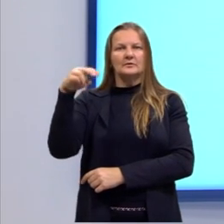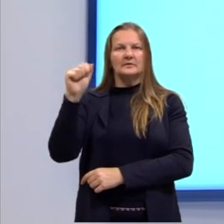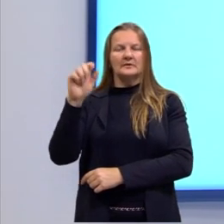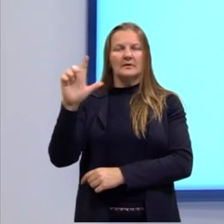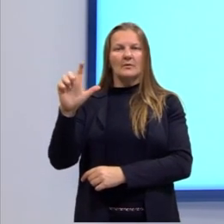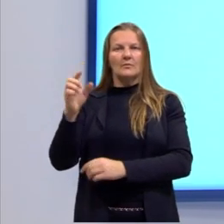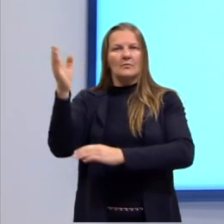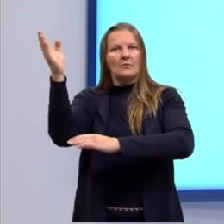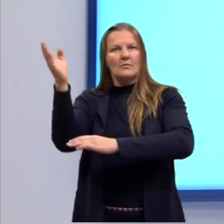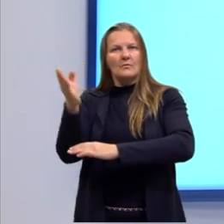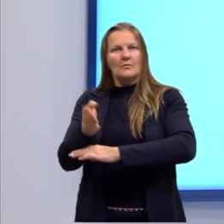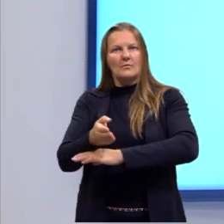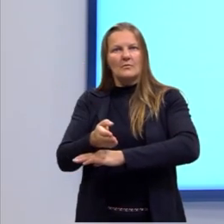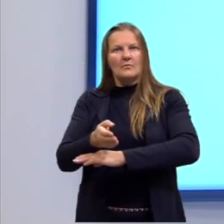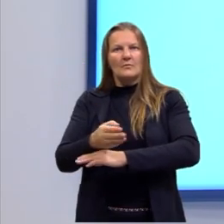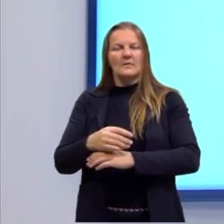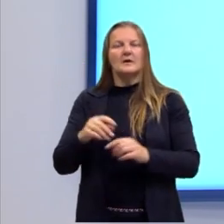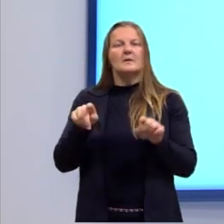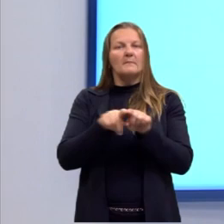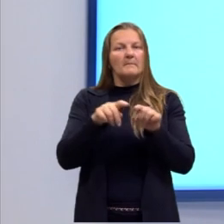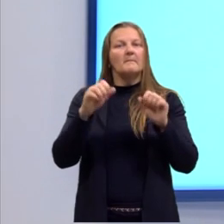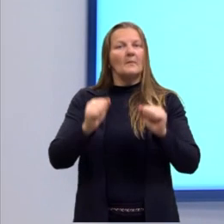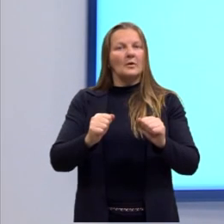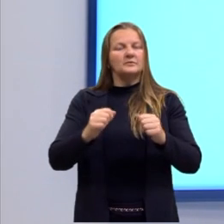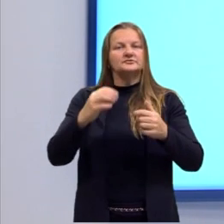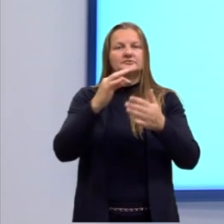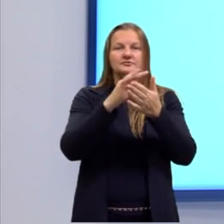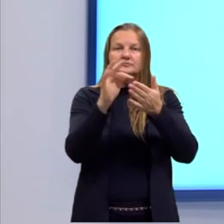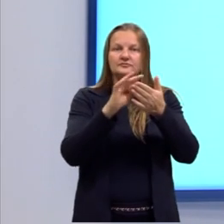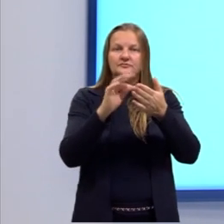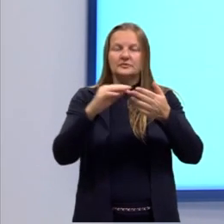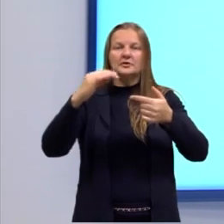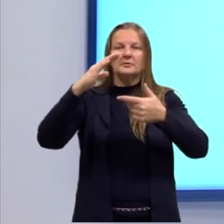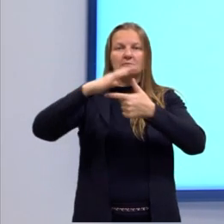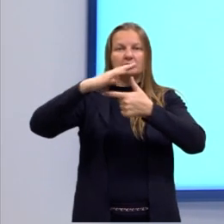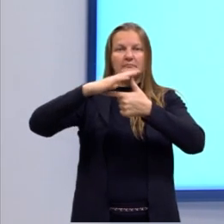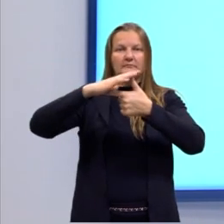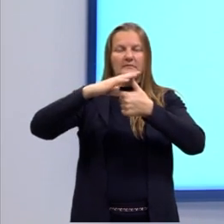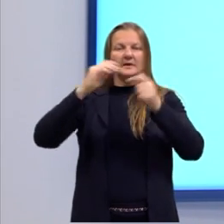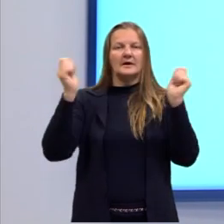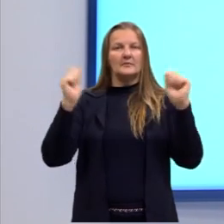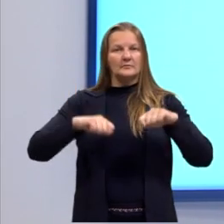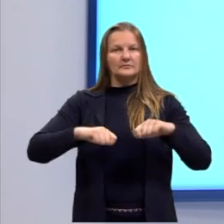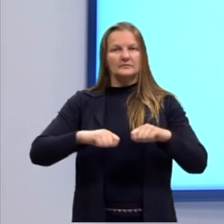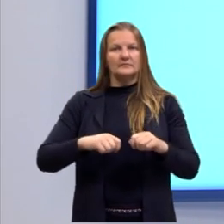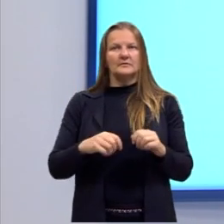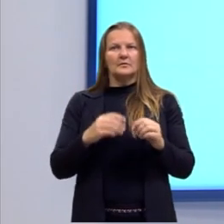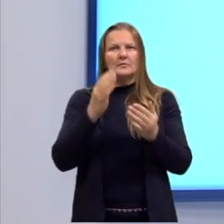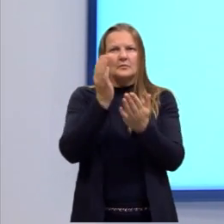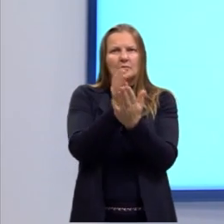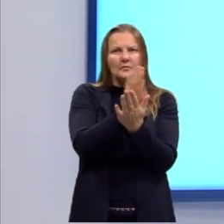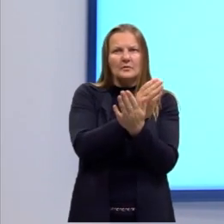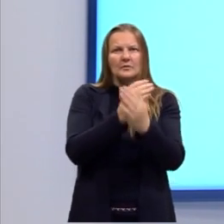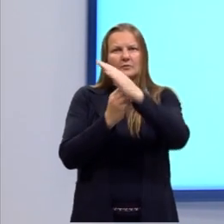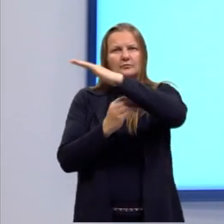calculada utilizando ainda o teorema de Pitágoras estão dividindo o retângulo pela sua diagonal nós formamos dois triângulos